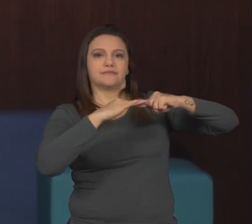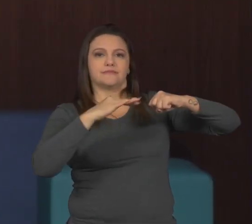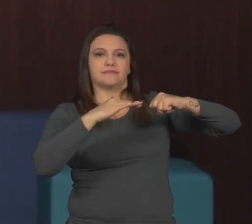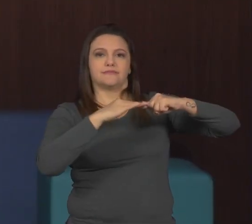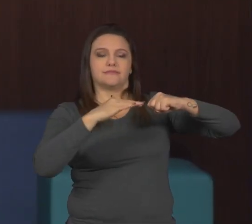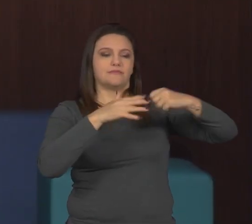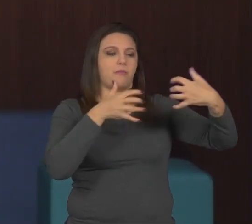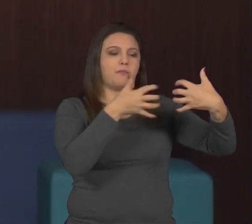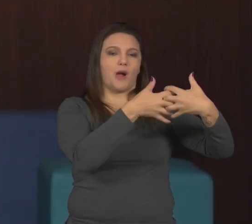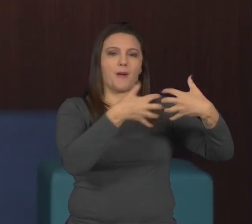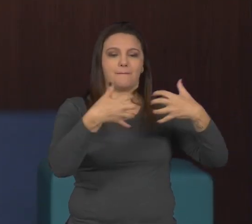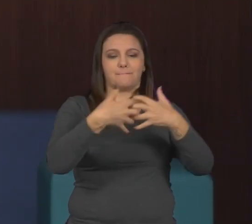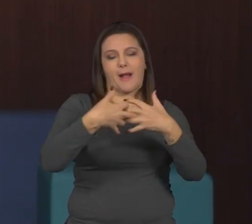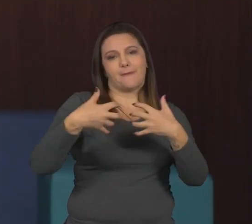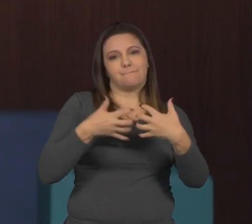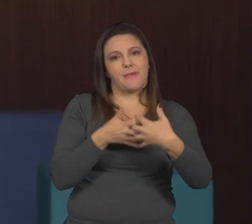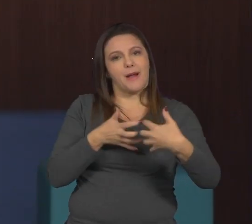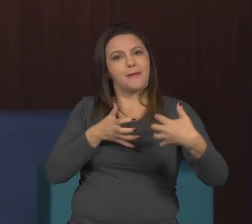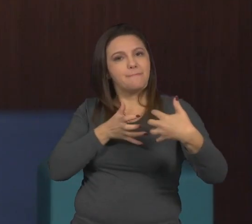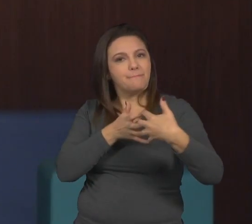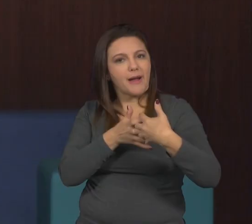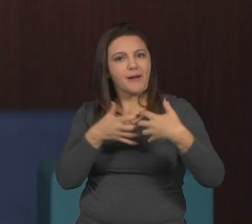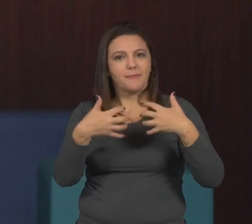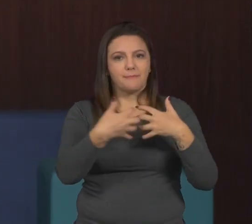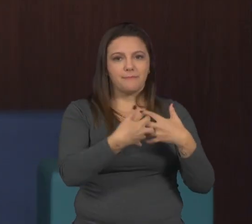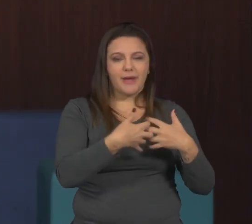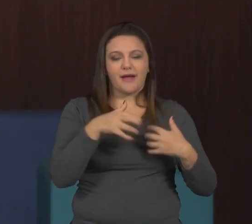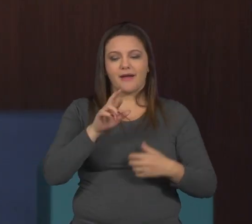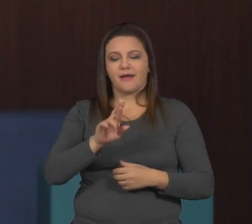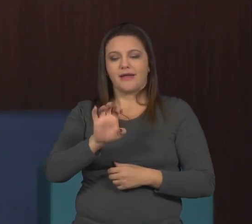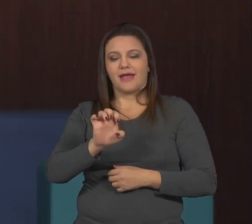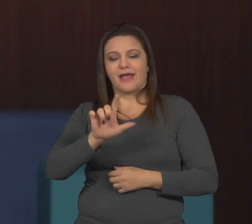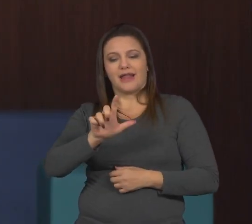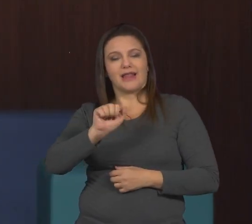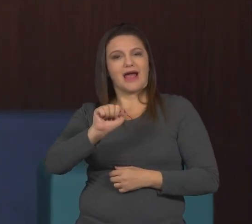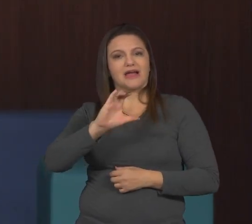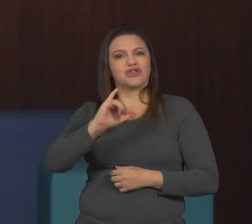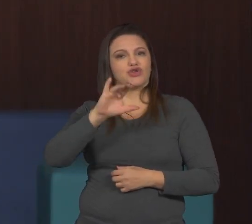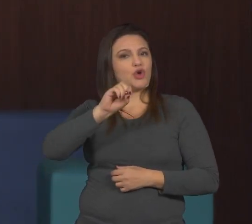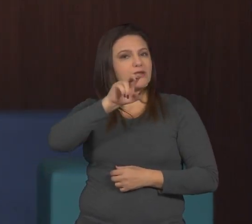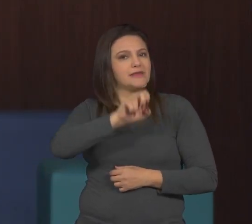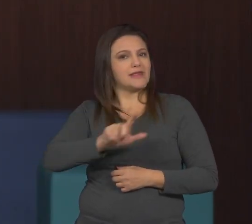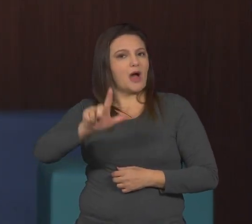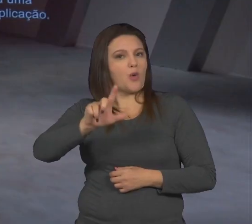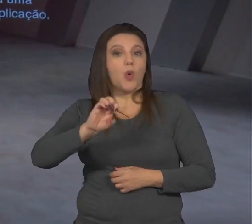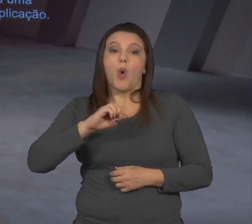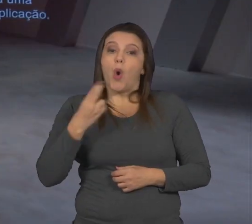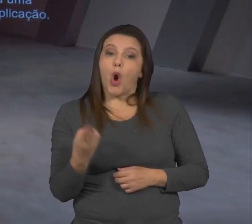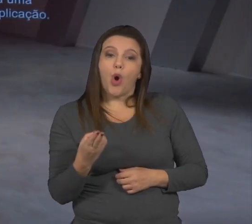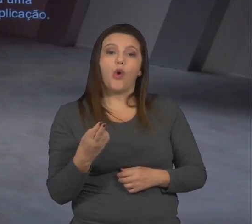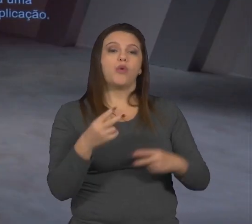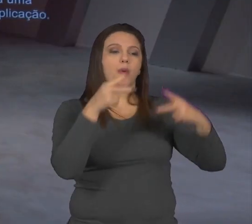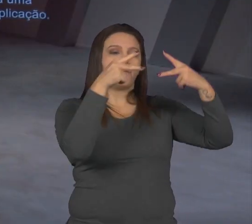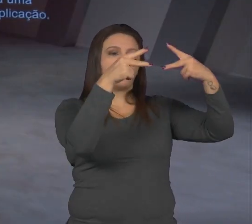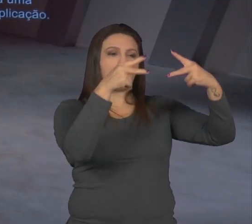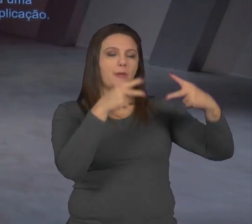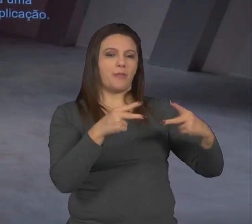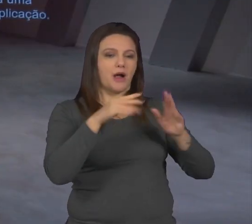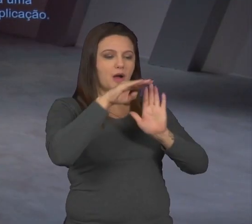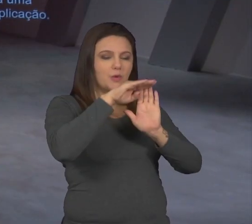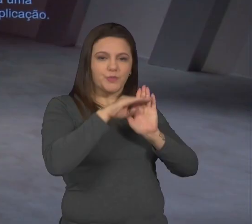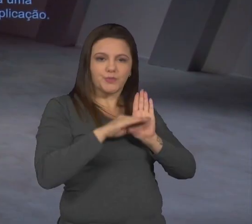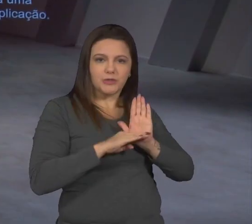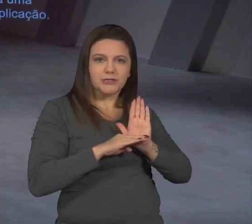mesmo a aplicação sendo desenvolvida orientada a objetos. O desenvolvedor deve